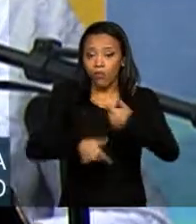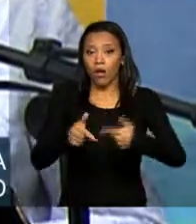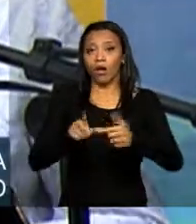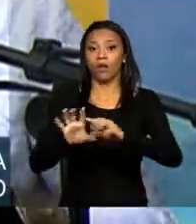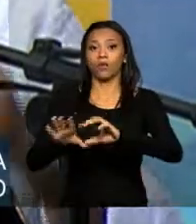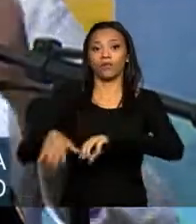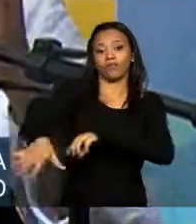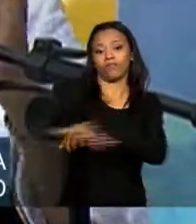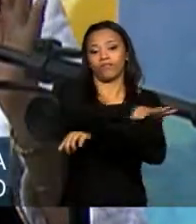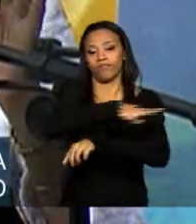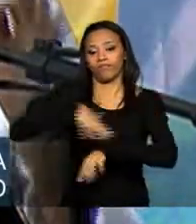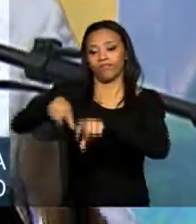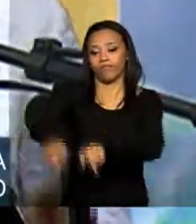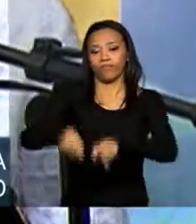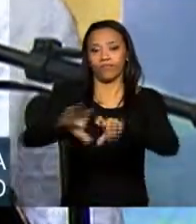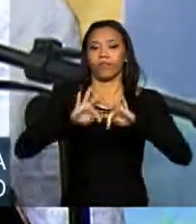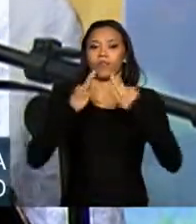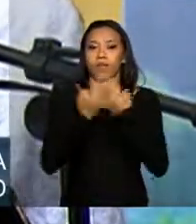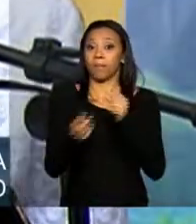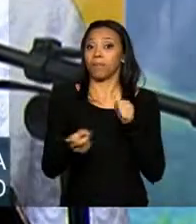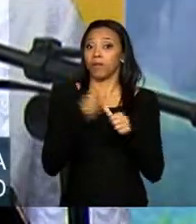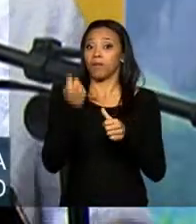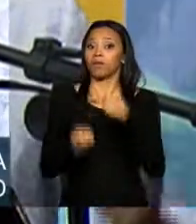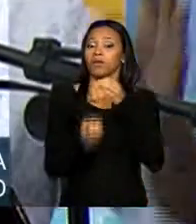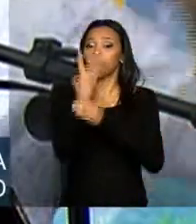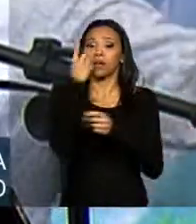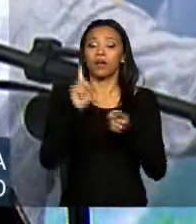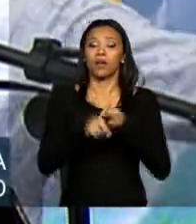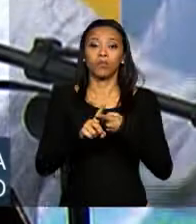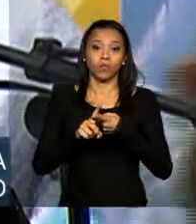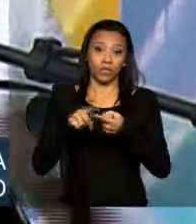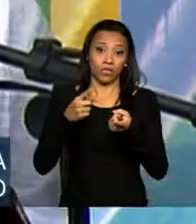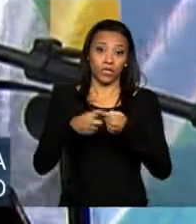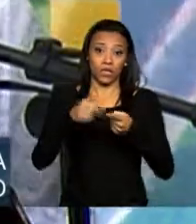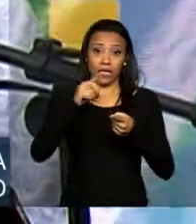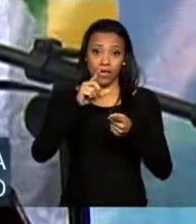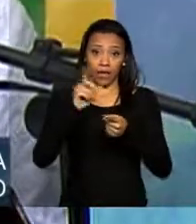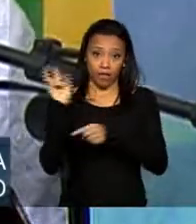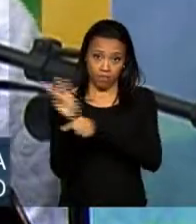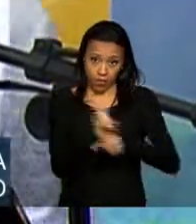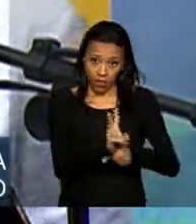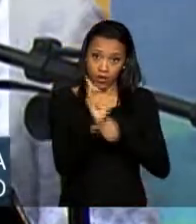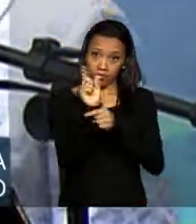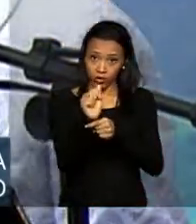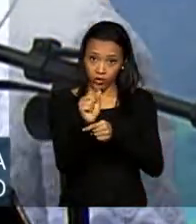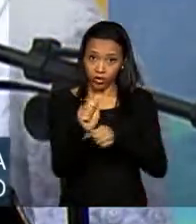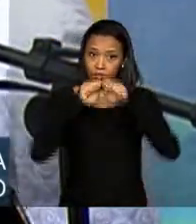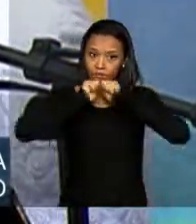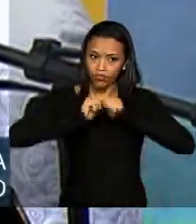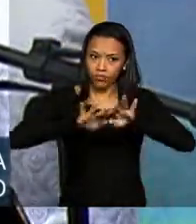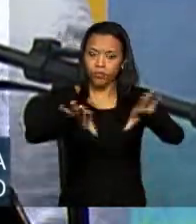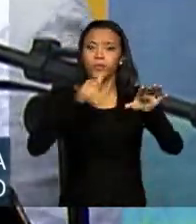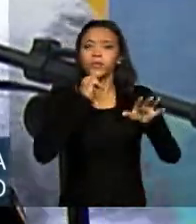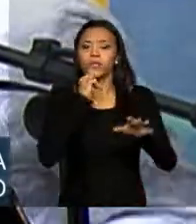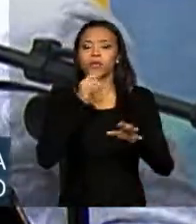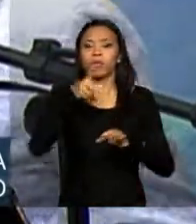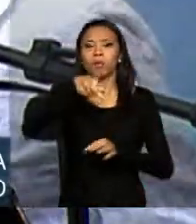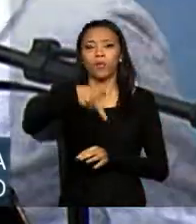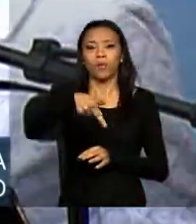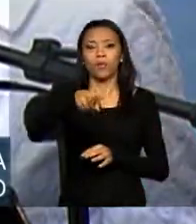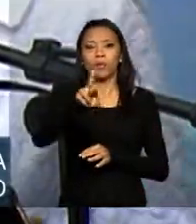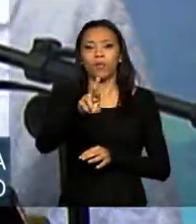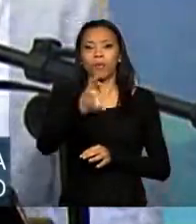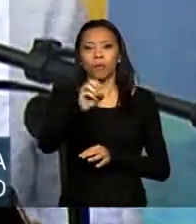o primeiro Nós criamos linhas de crédito expandimos essas linhas de crédito Pronaf e